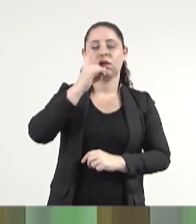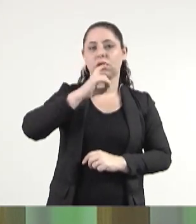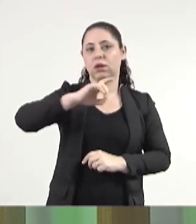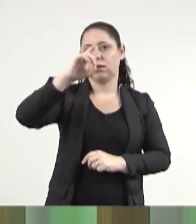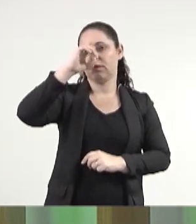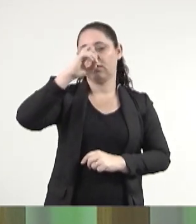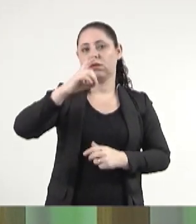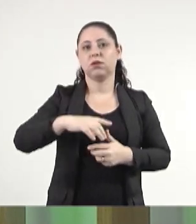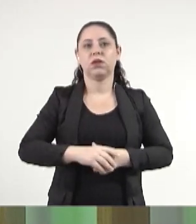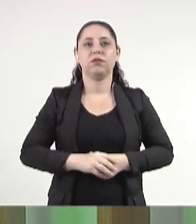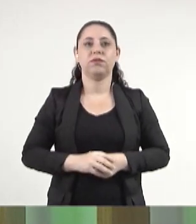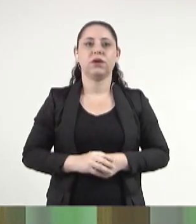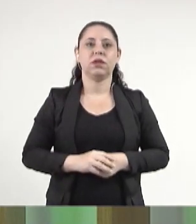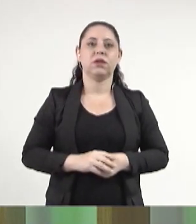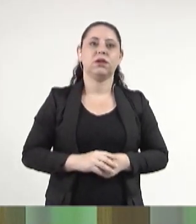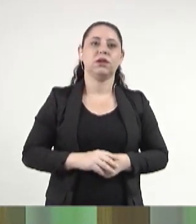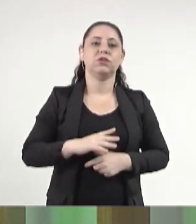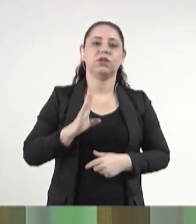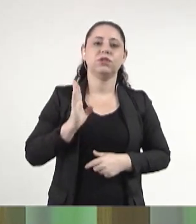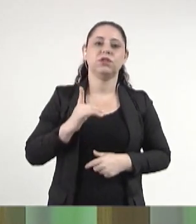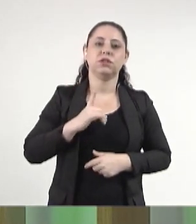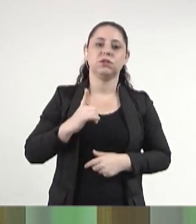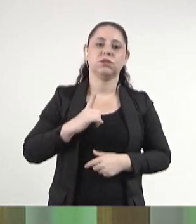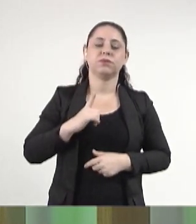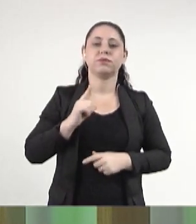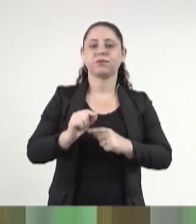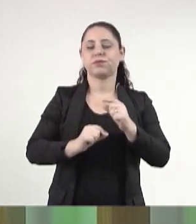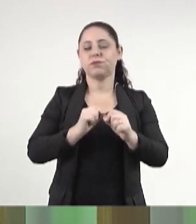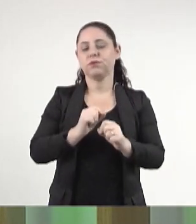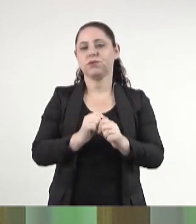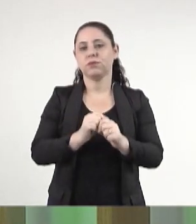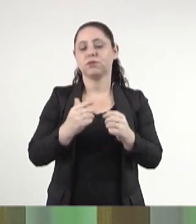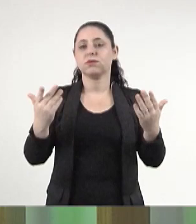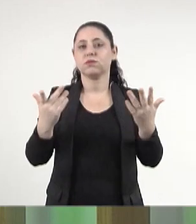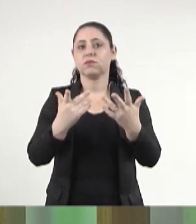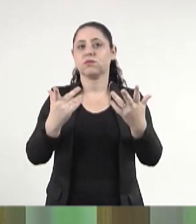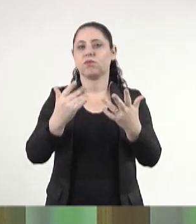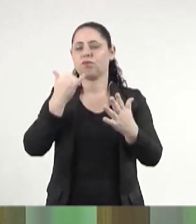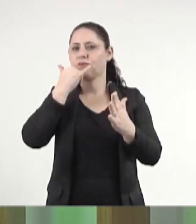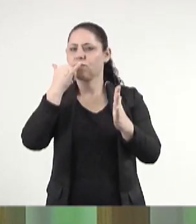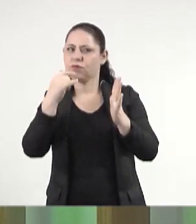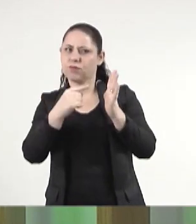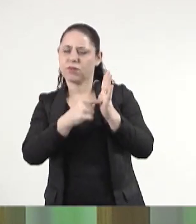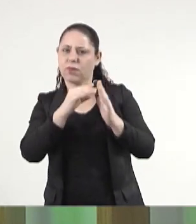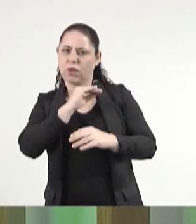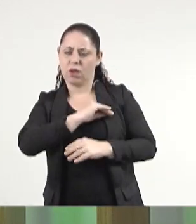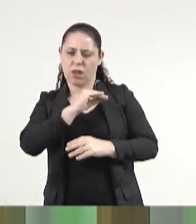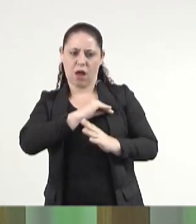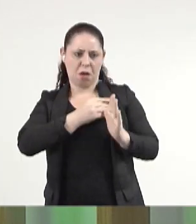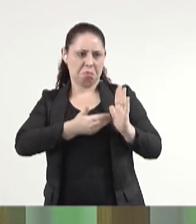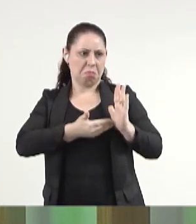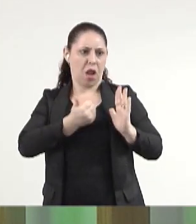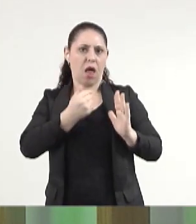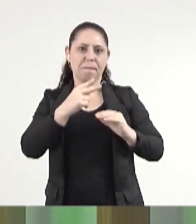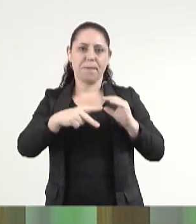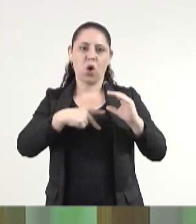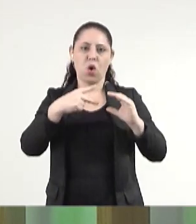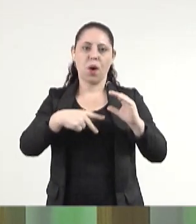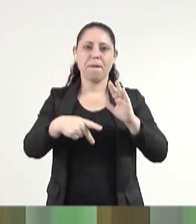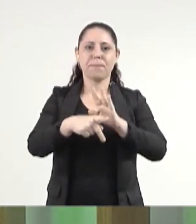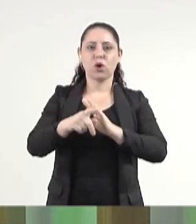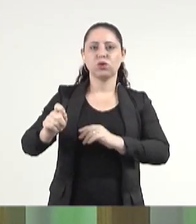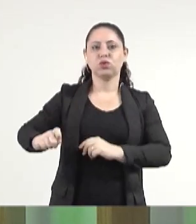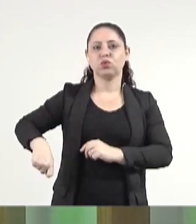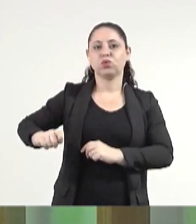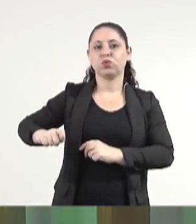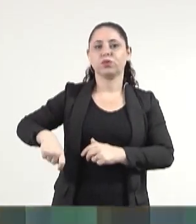Zeca, do PT, denunciou durante a sessão de hoje possíveis supersalários na Câmara Municipal de